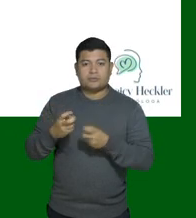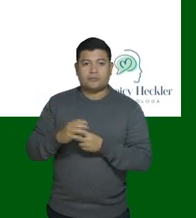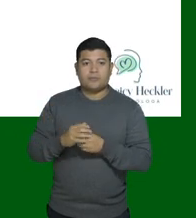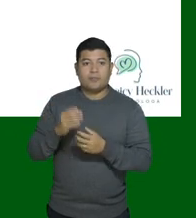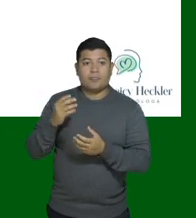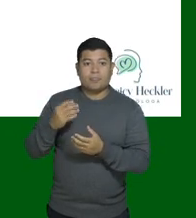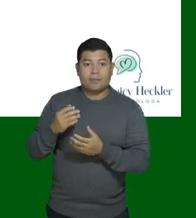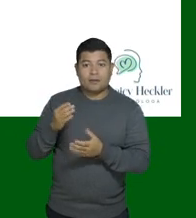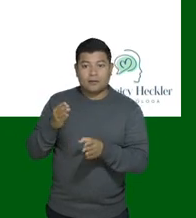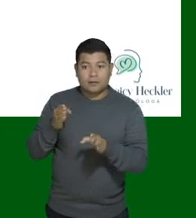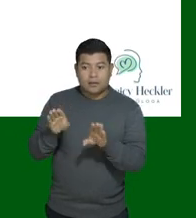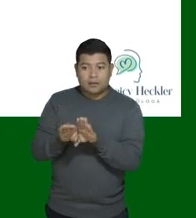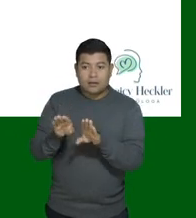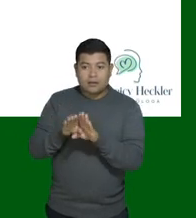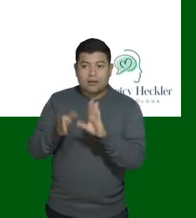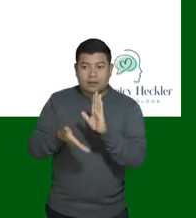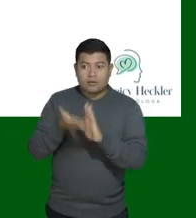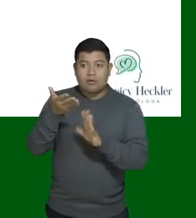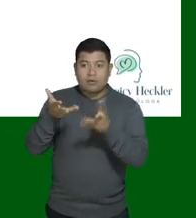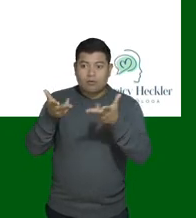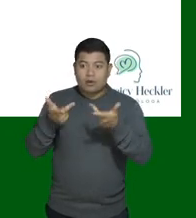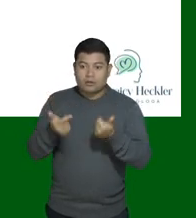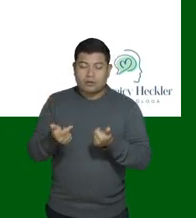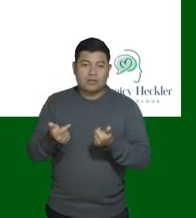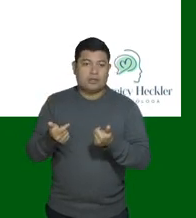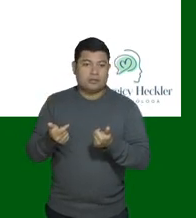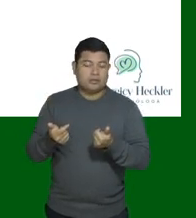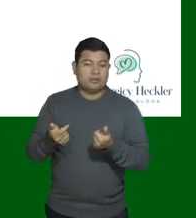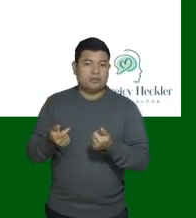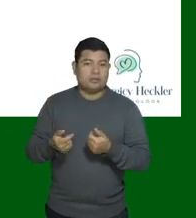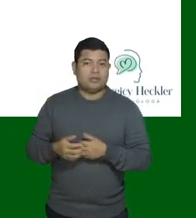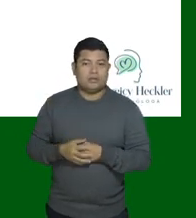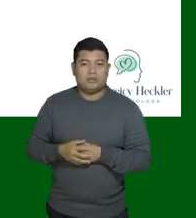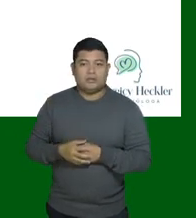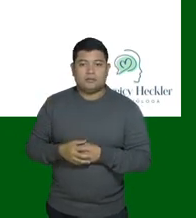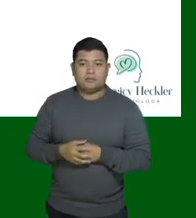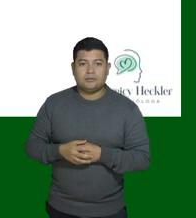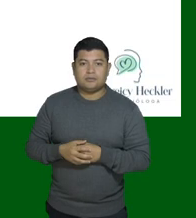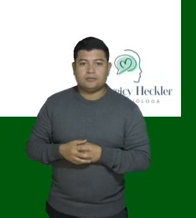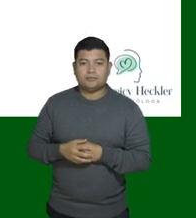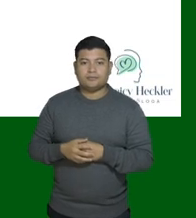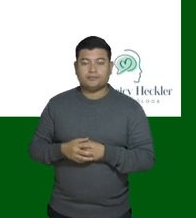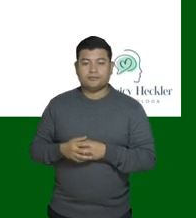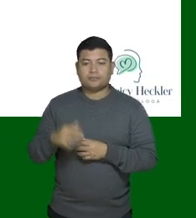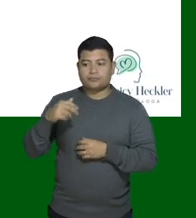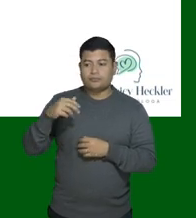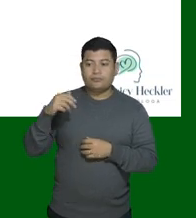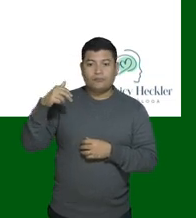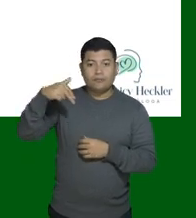da intensidade, da qualidade do som. O nervo auditivo, que vai estar mais à frente aqui,